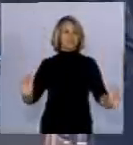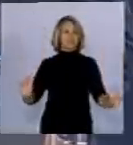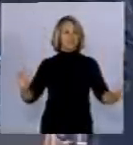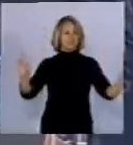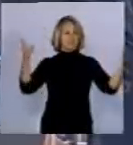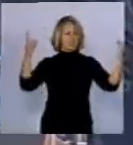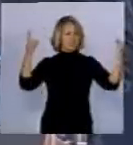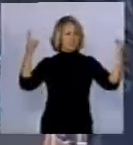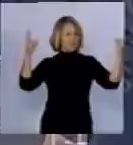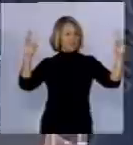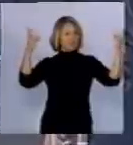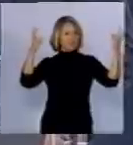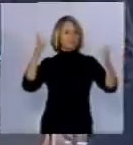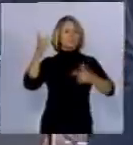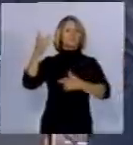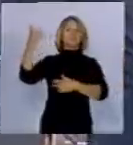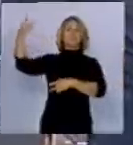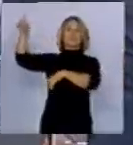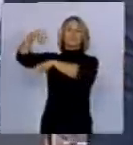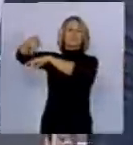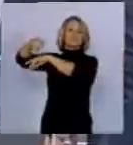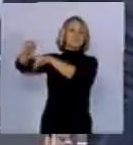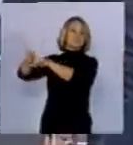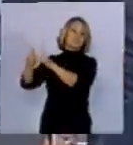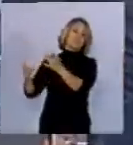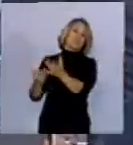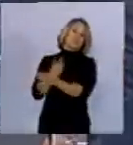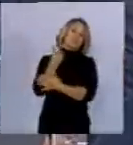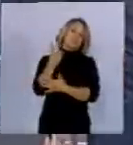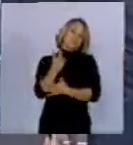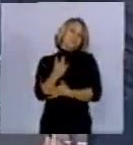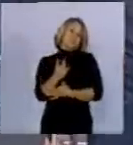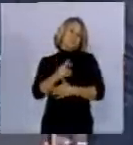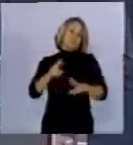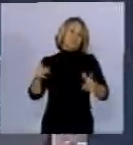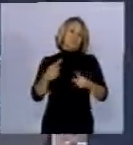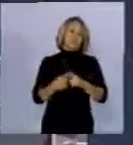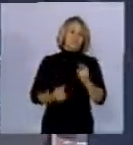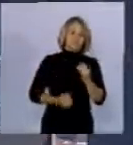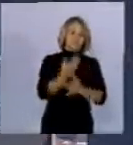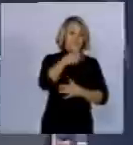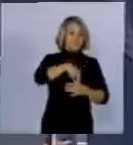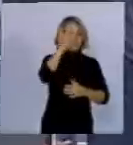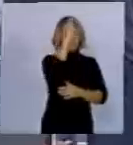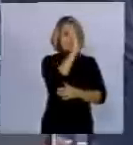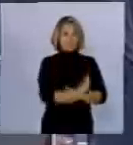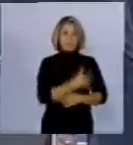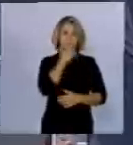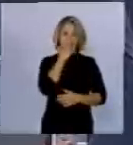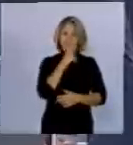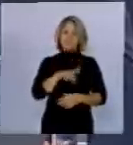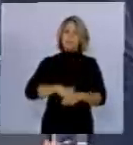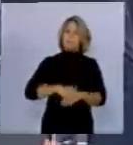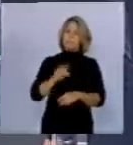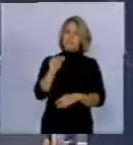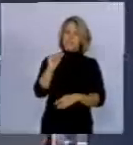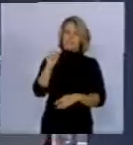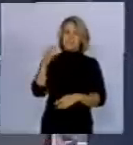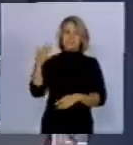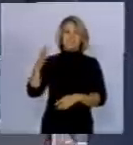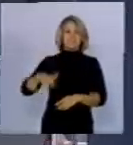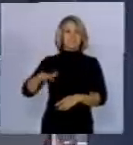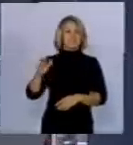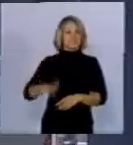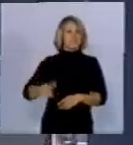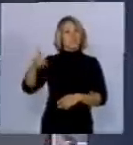cada vez mais competitivo justamente porque uma vez produzidos aqui passam a ser mais baratos para outros territórios e